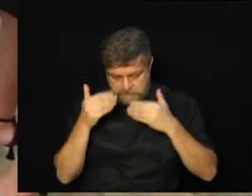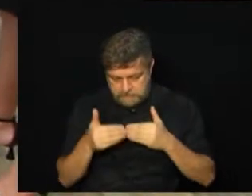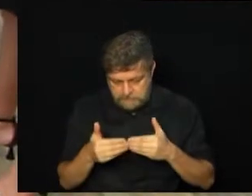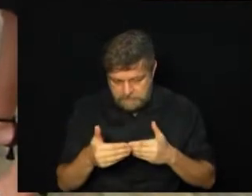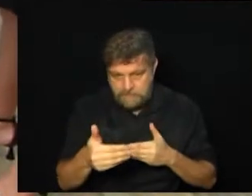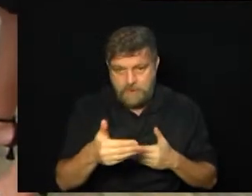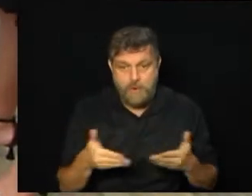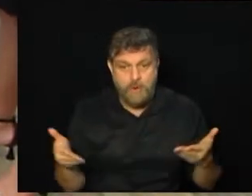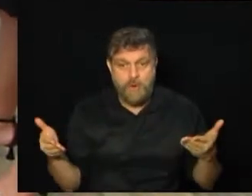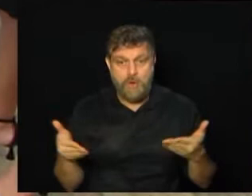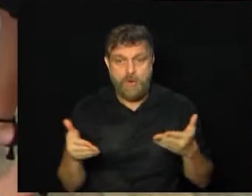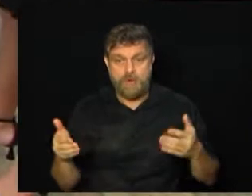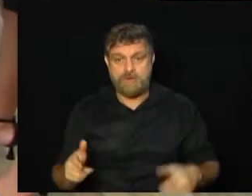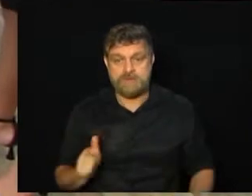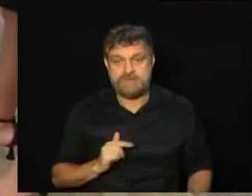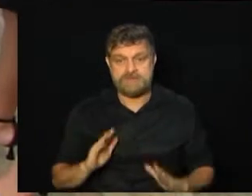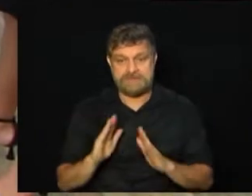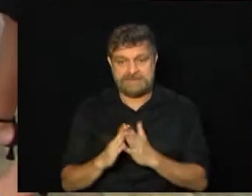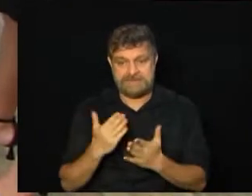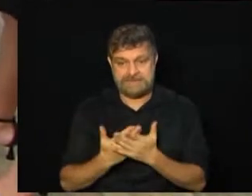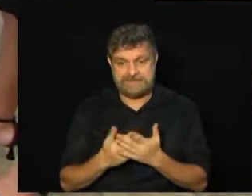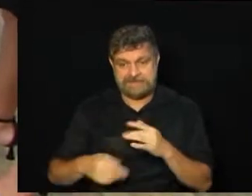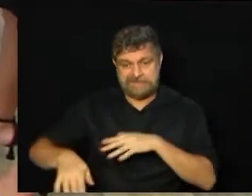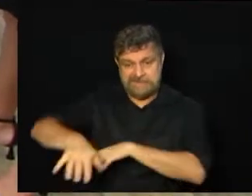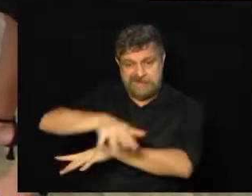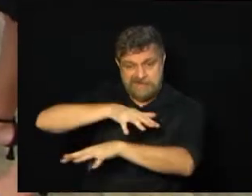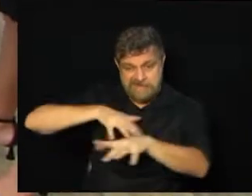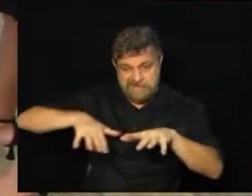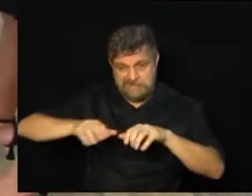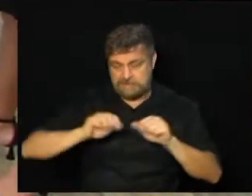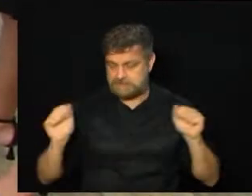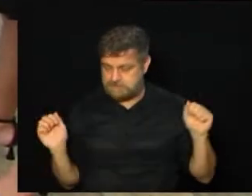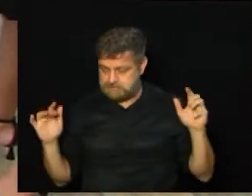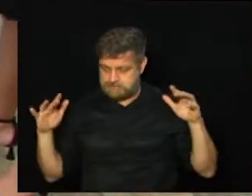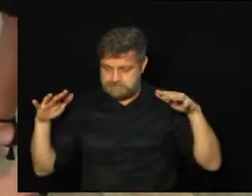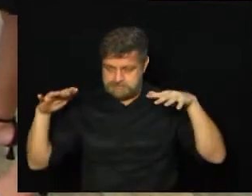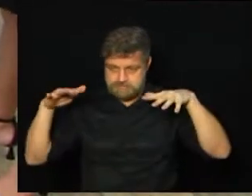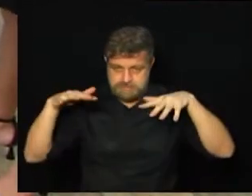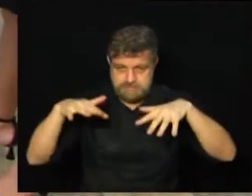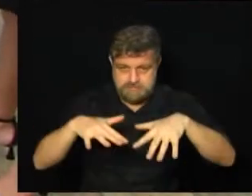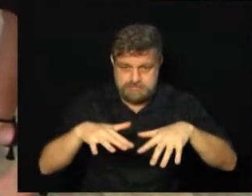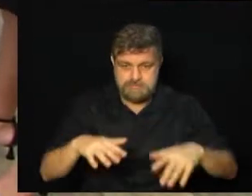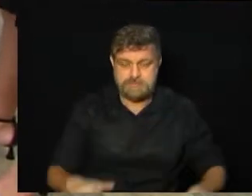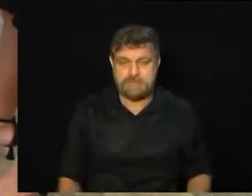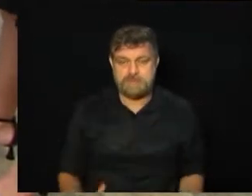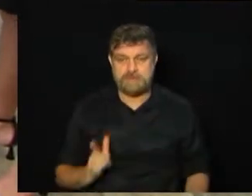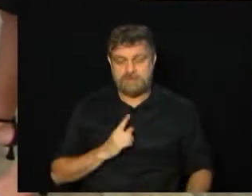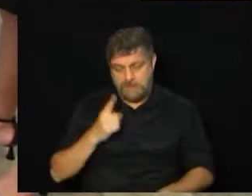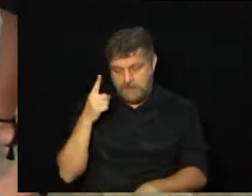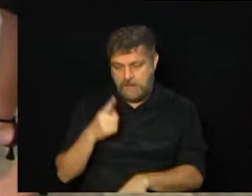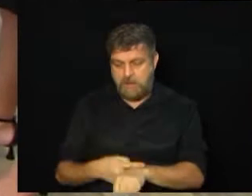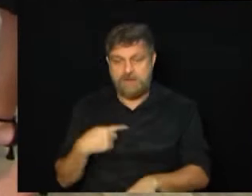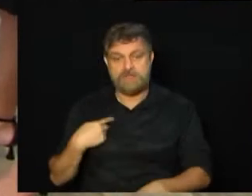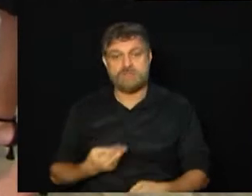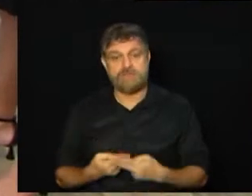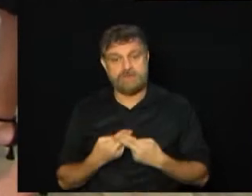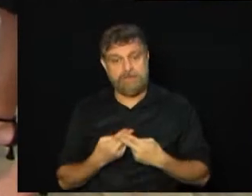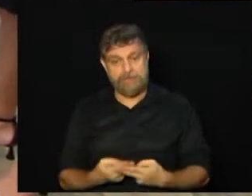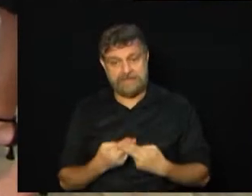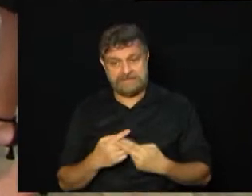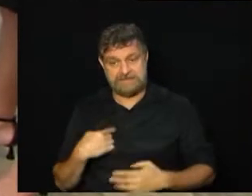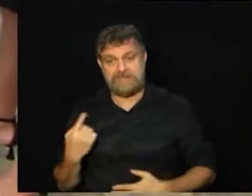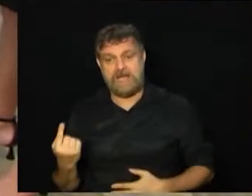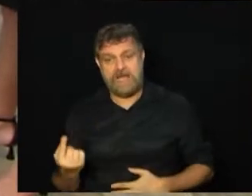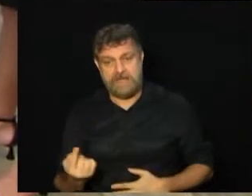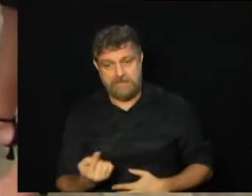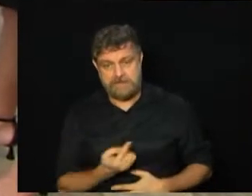hoje cedo na escola estava um tal tumulto, porque todo mundo voltou a estudar. Então, agora é um momento de muita paciência para que a gente se